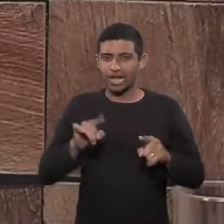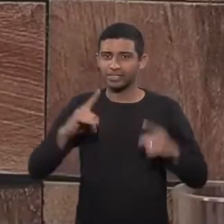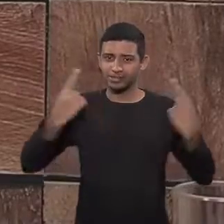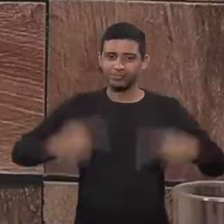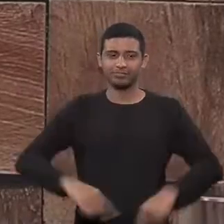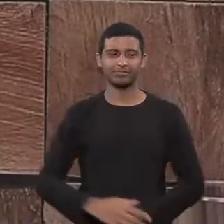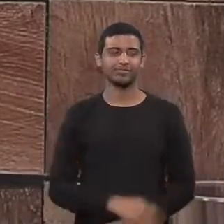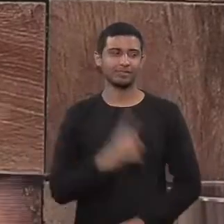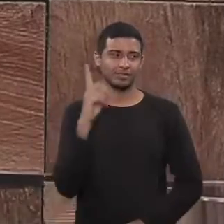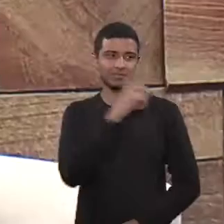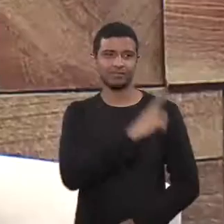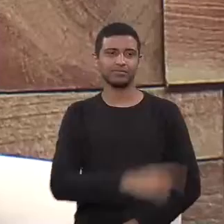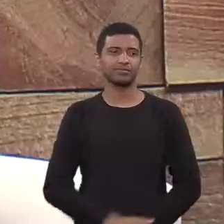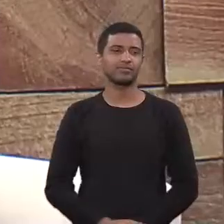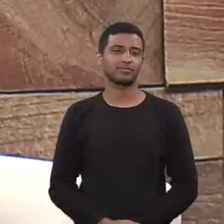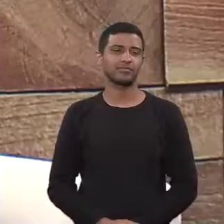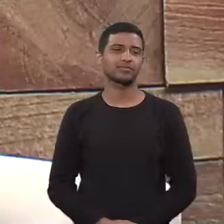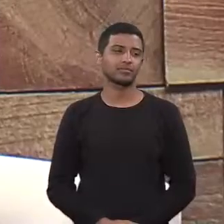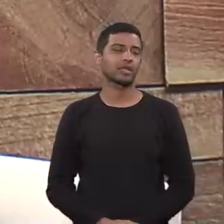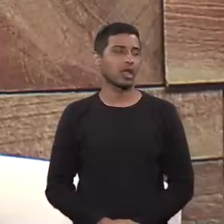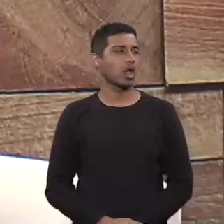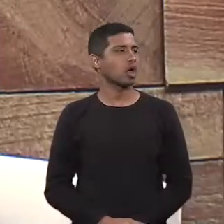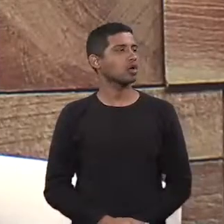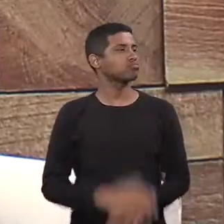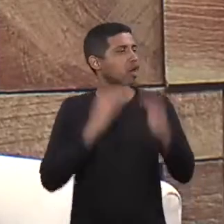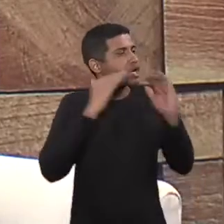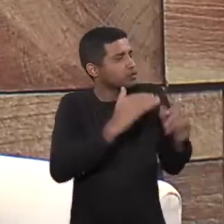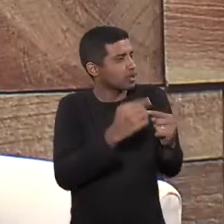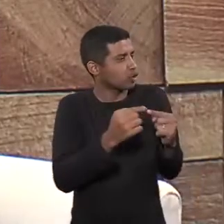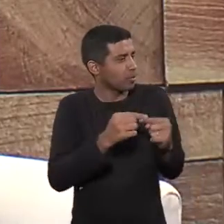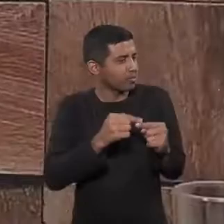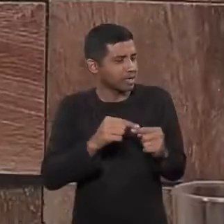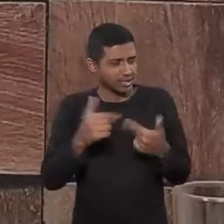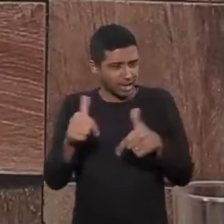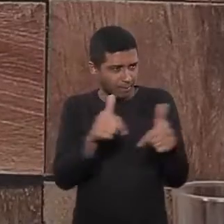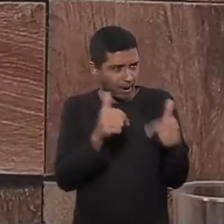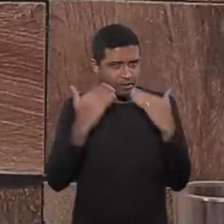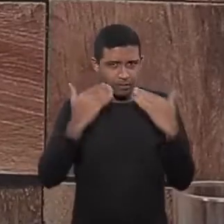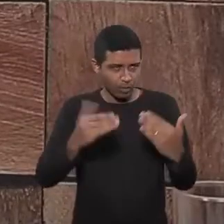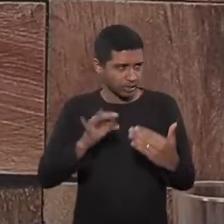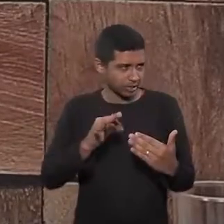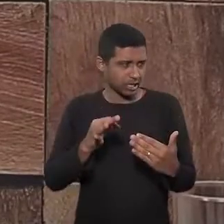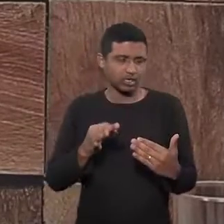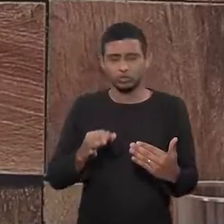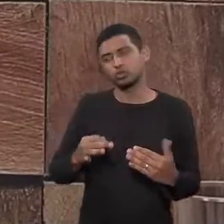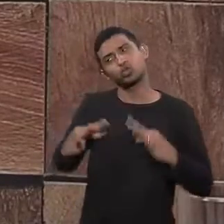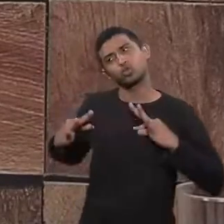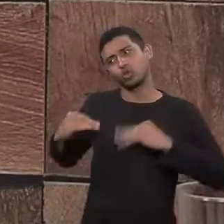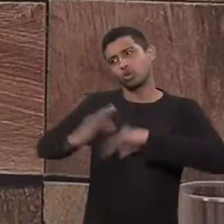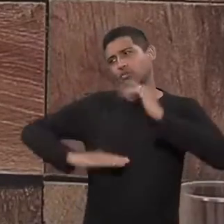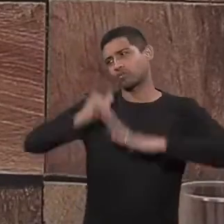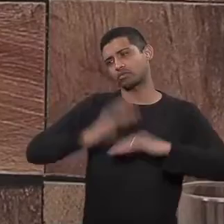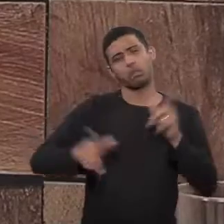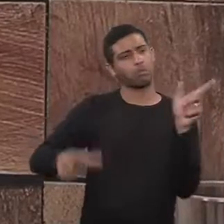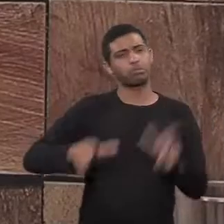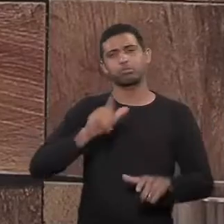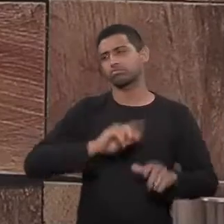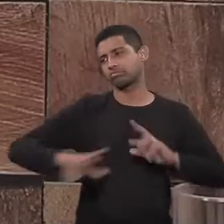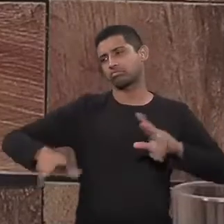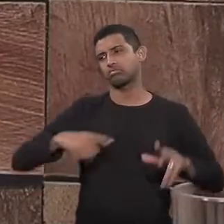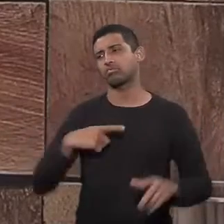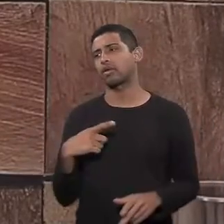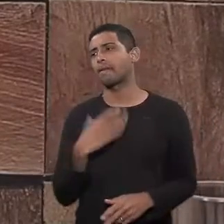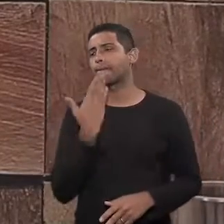esse é um grande desafio. E o respeito vem pela qualidade do trabalho que é apresentado. Como em todas as profissões. Sim, com certeza. Como em todas as profissões. É